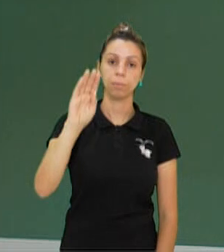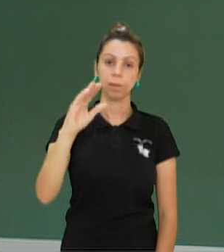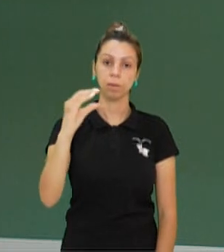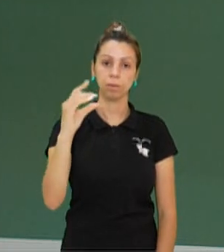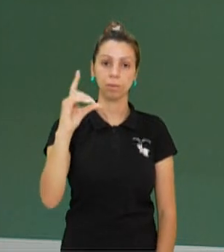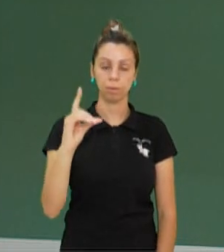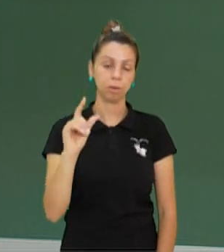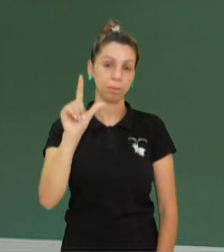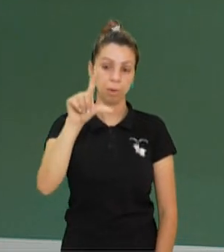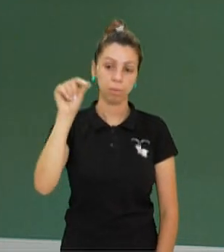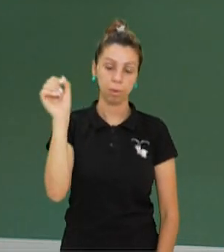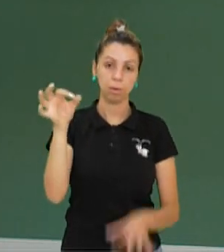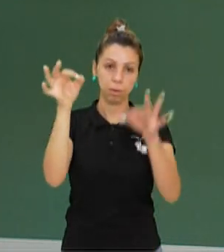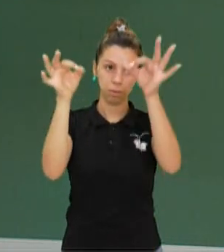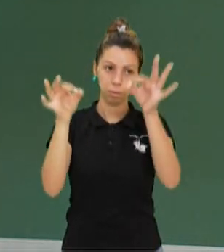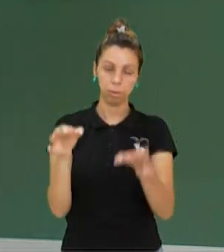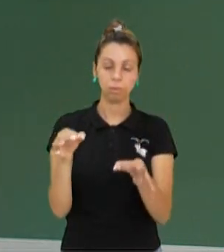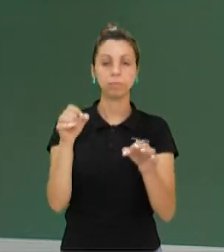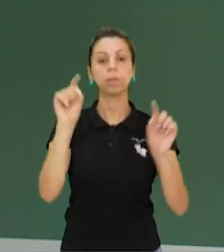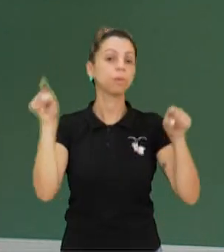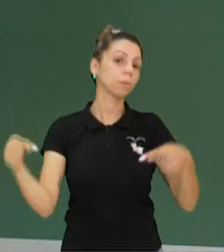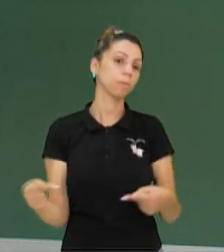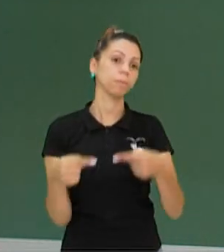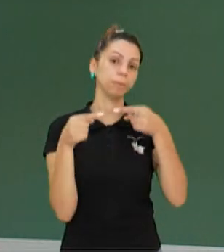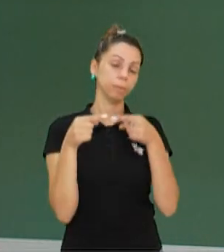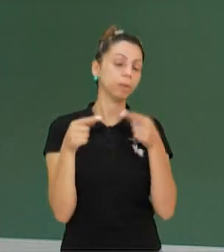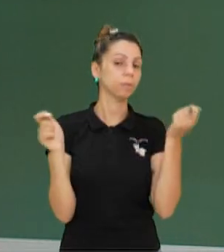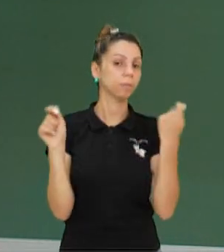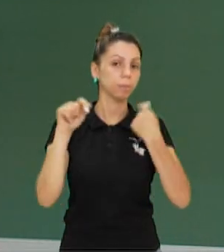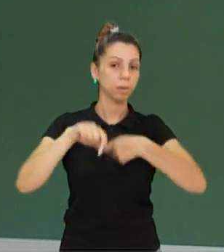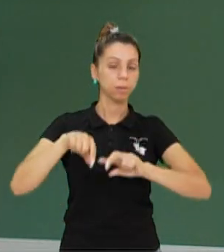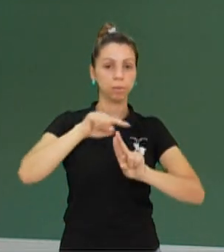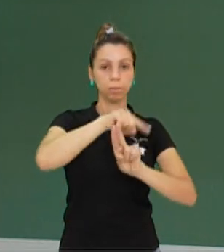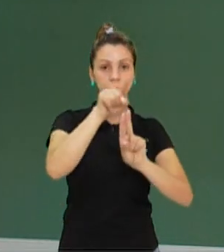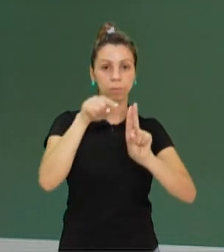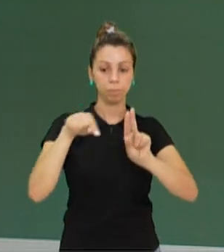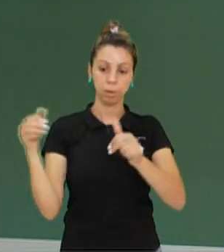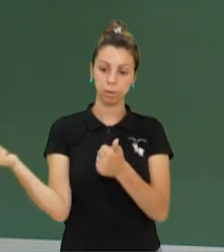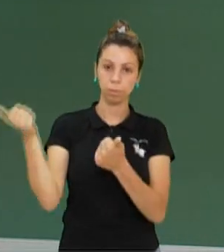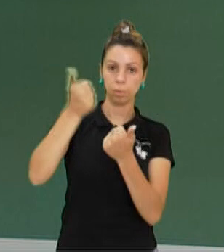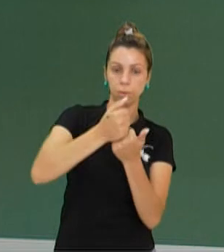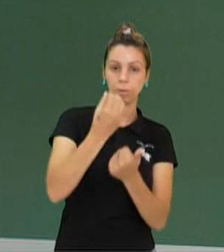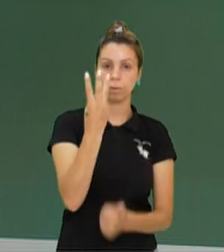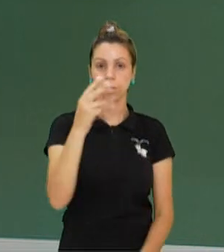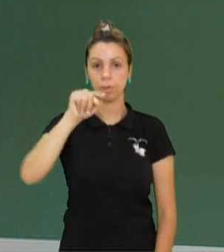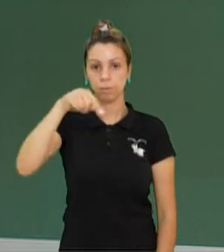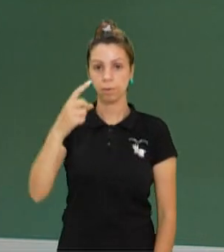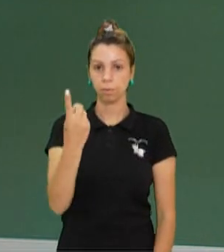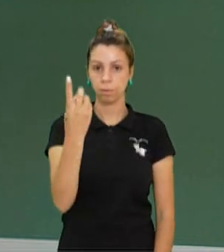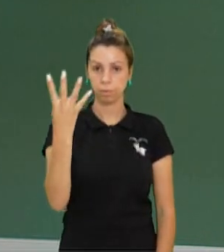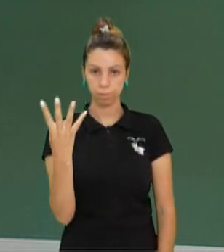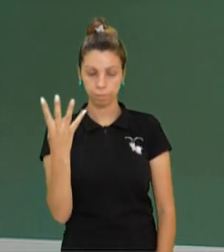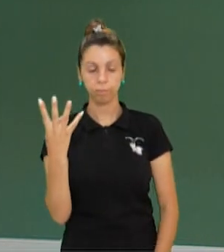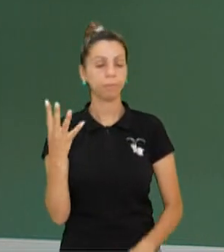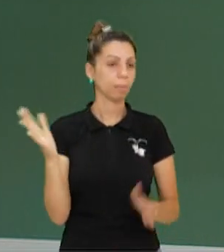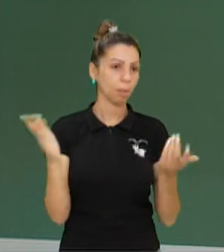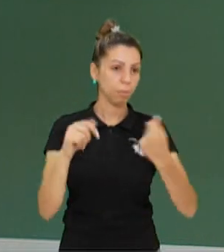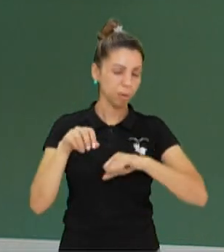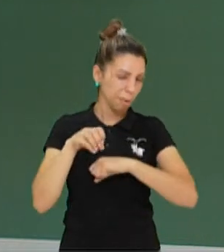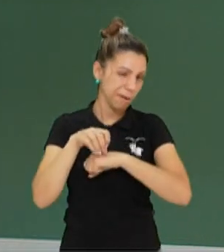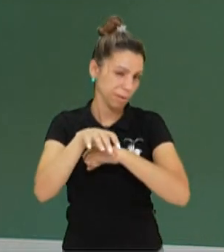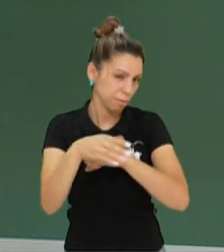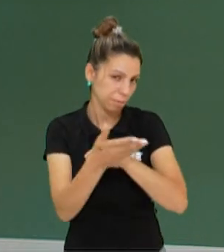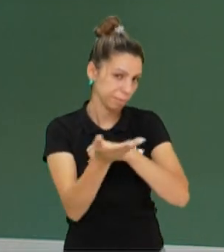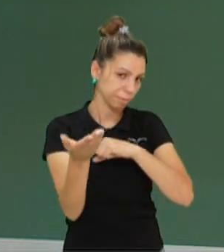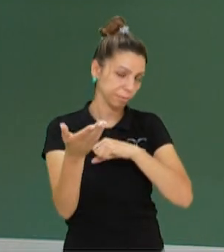você possa escolher entre uma dessas alternativas, é necessário trocar o π por 3,14, né? Vou deixar uma dica para